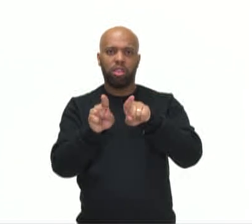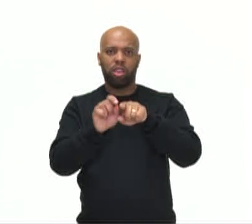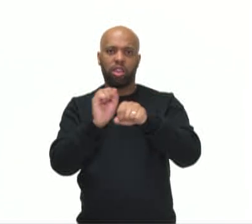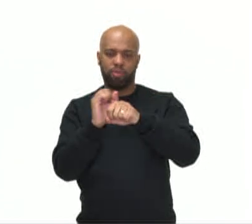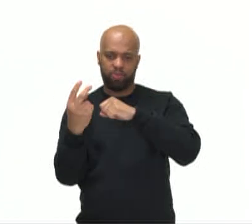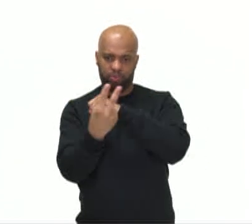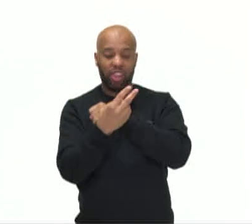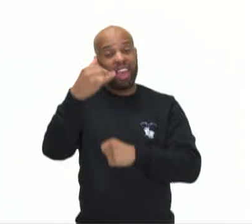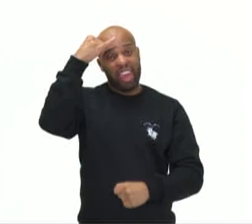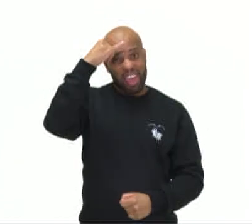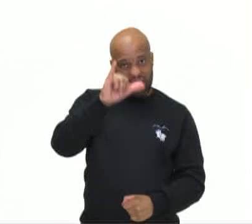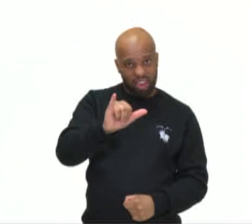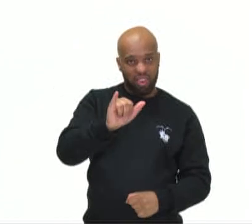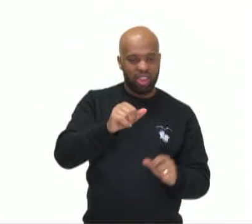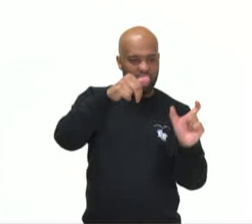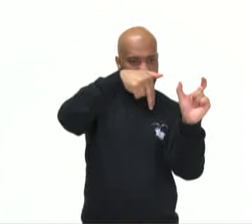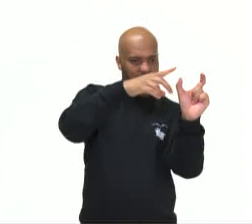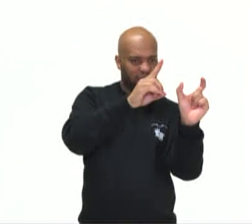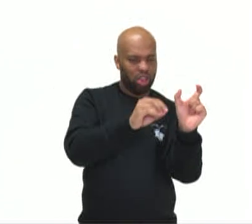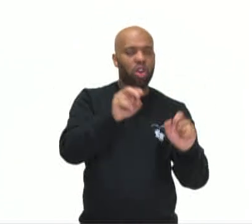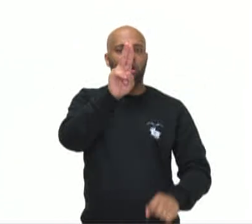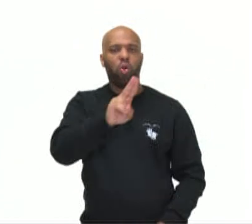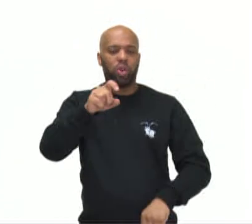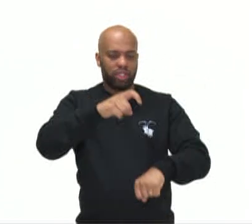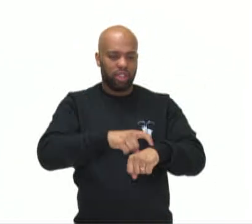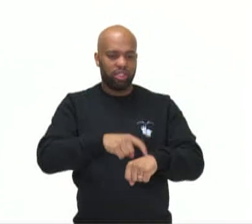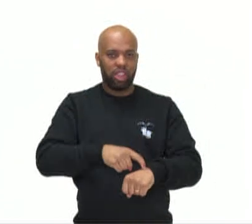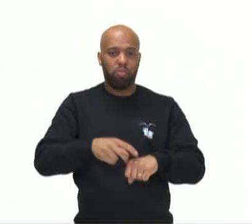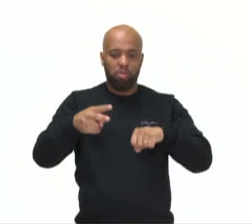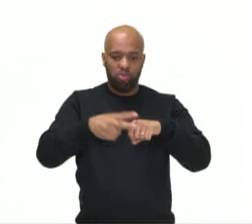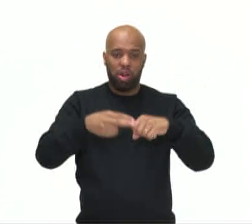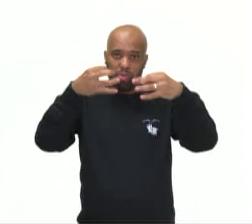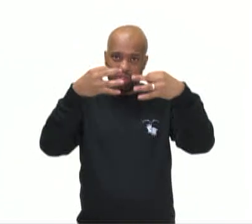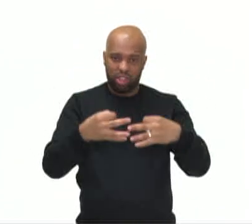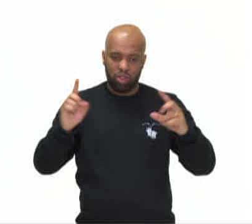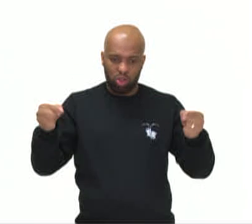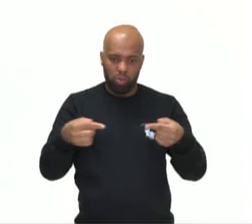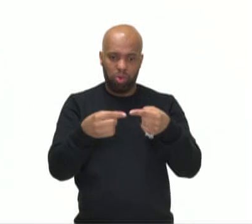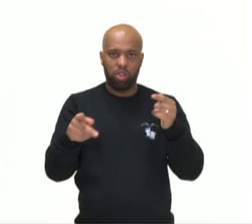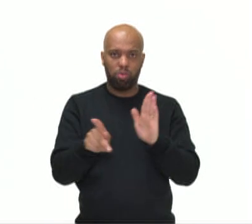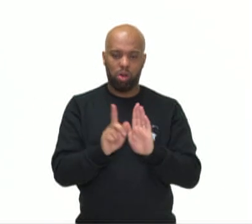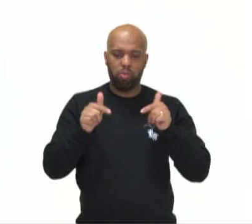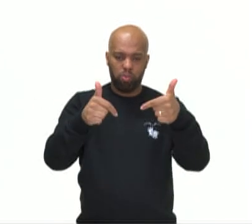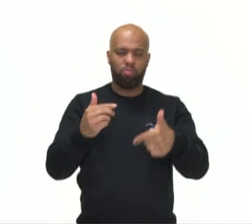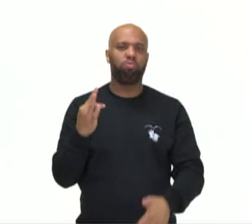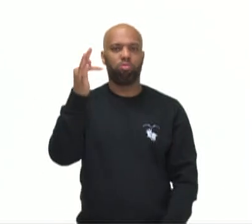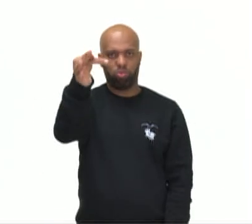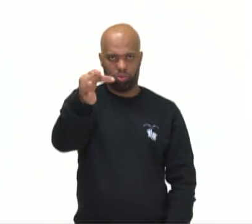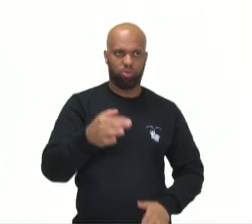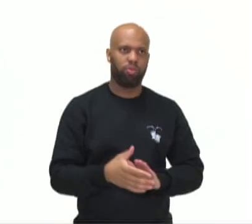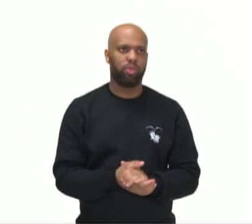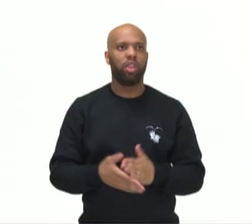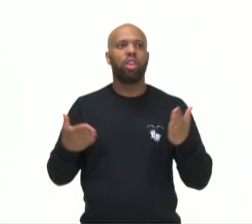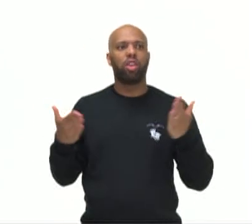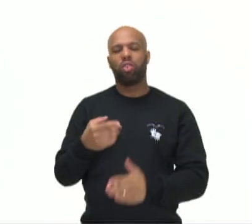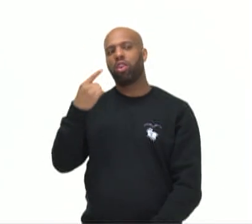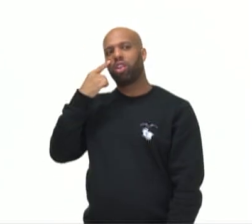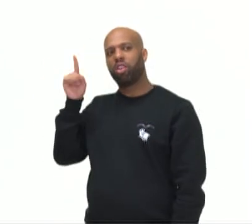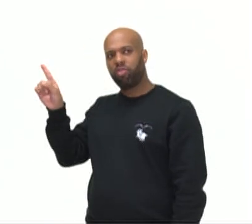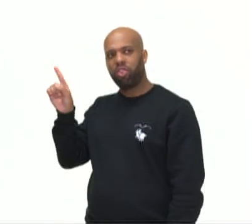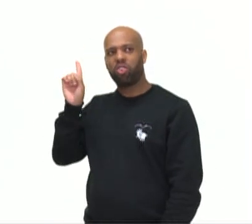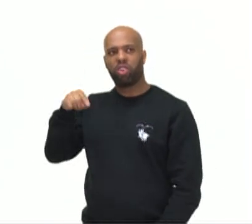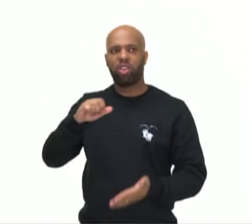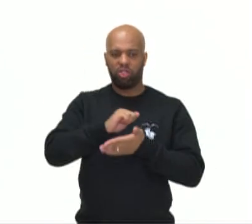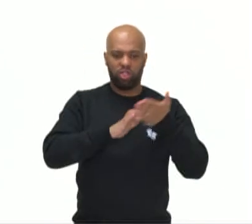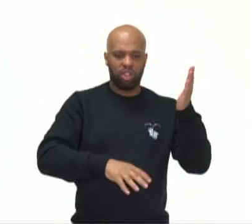o gerundismo, use o tempo verbal adequado às ações futuras. Então, vamos ver aqui agora